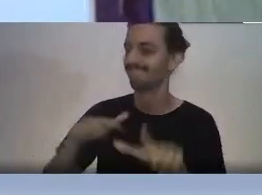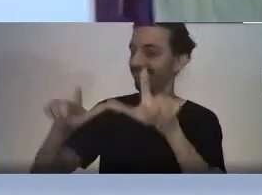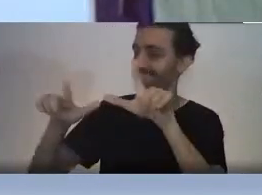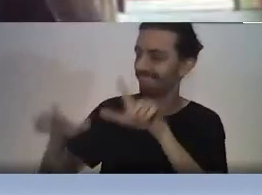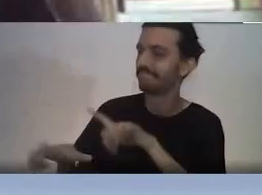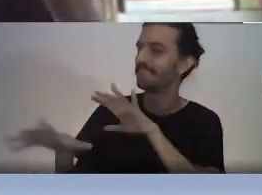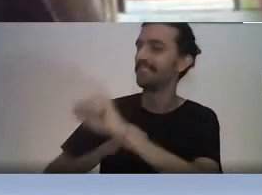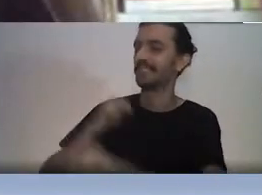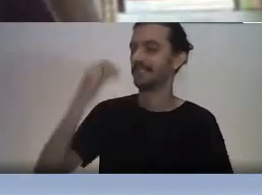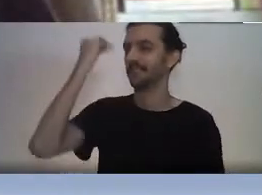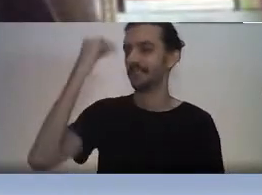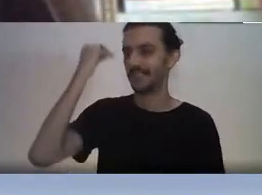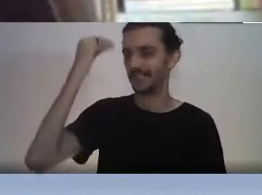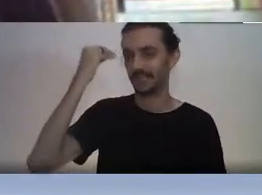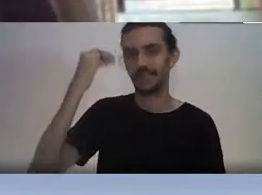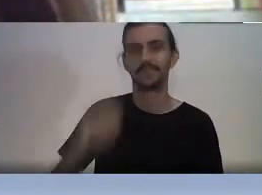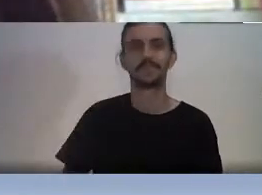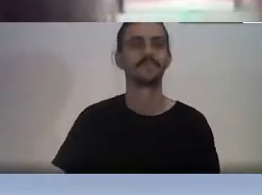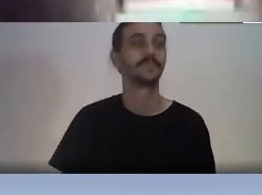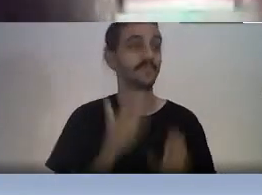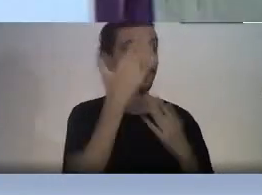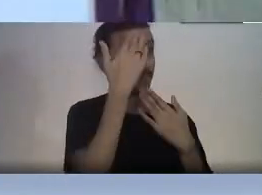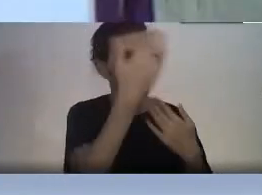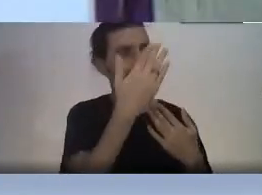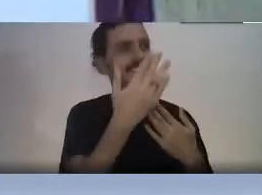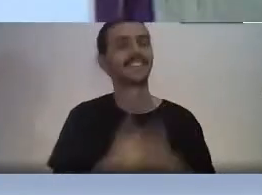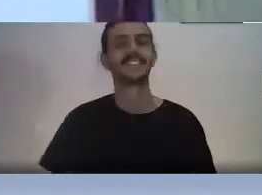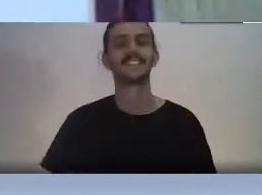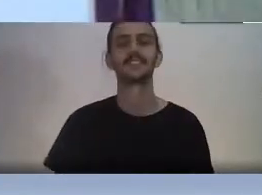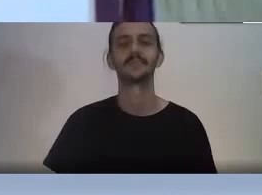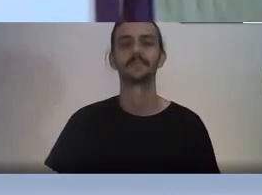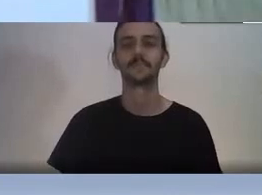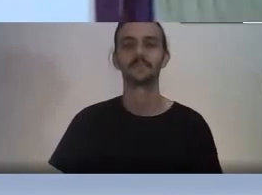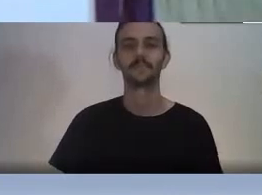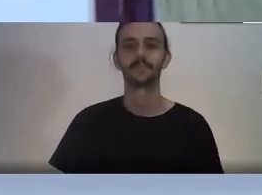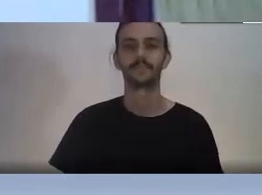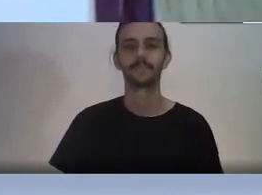grau de psicóloga. Obrigada, professora.